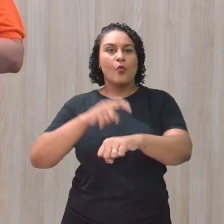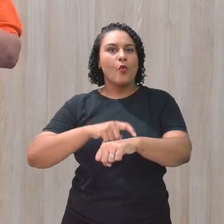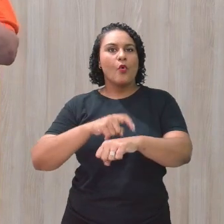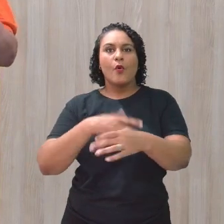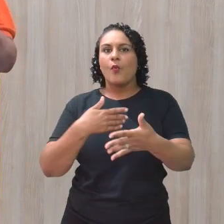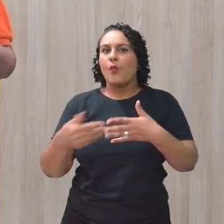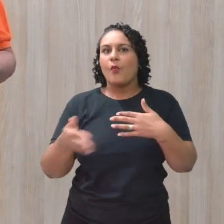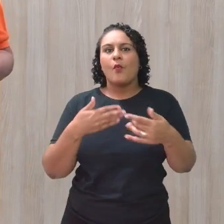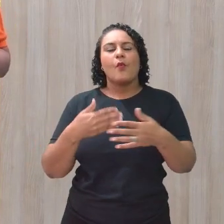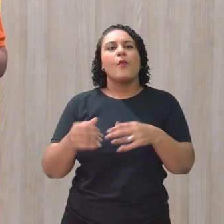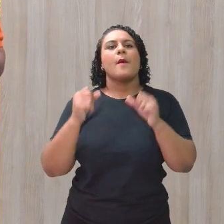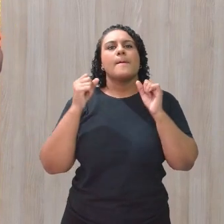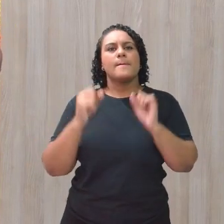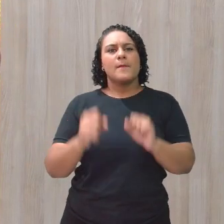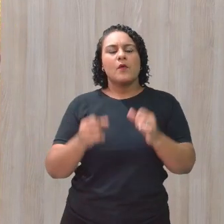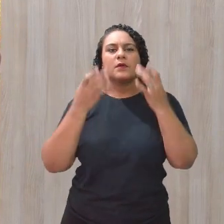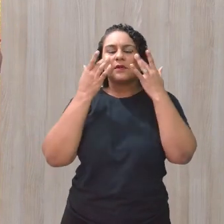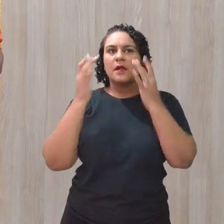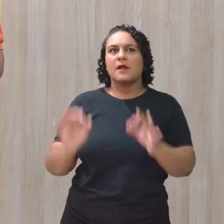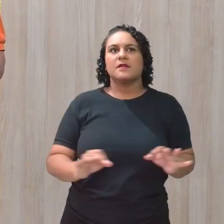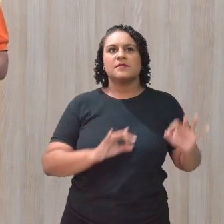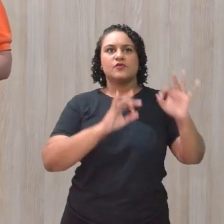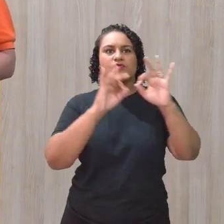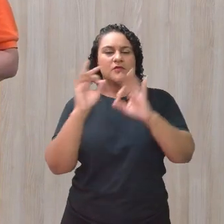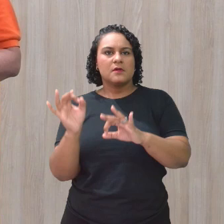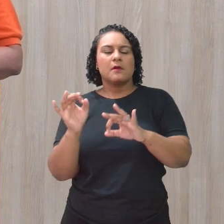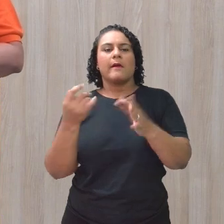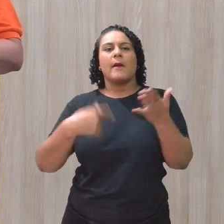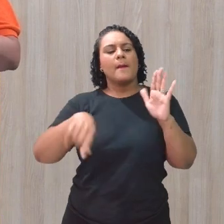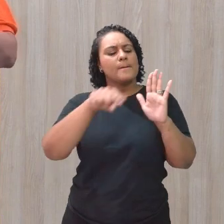E rever as aulas que já foram gravadas,